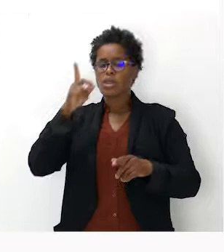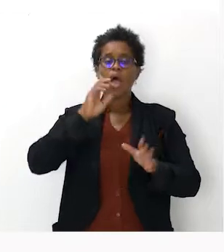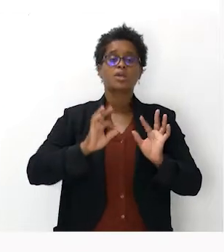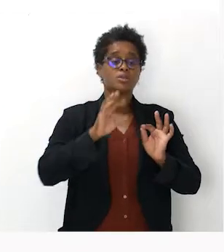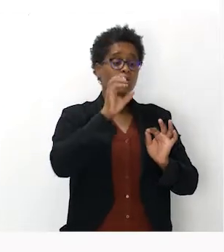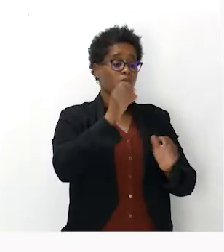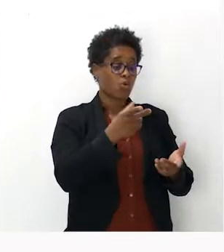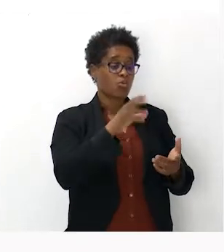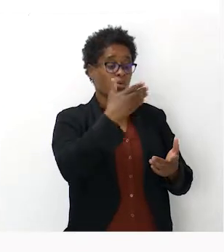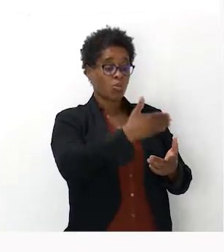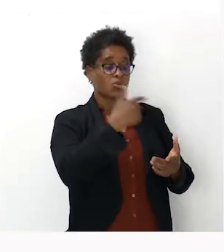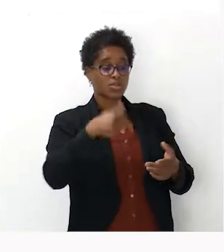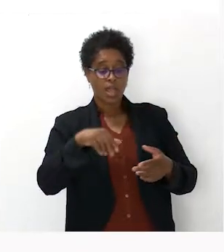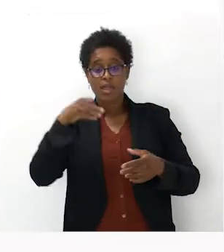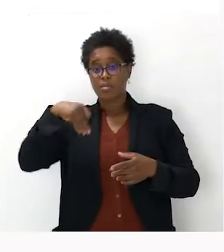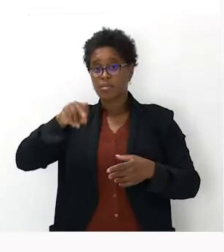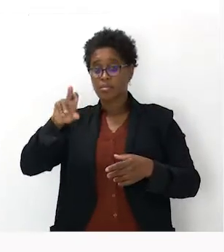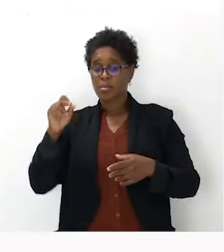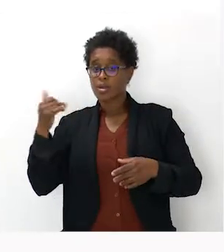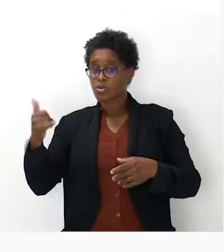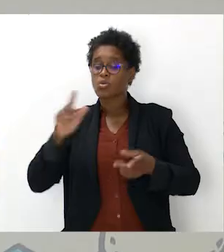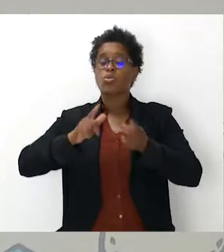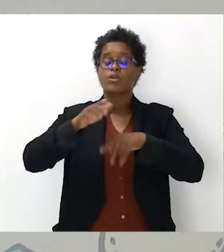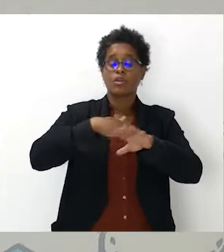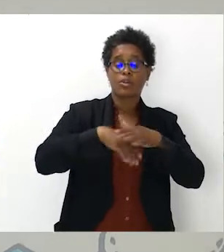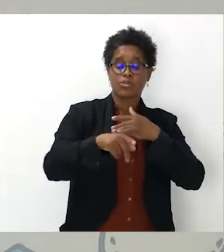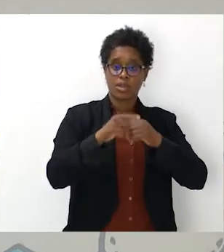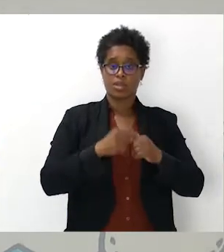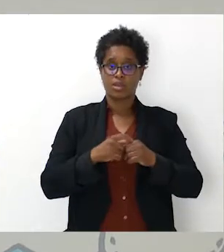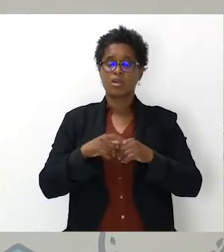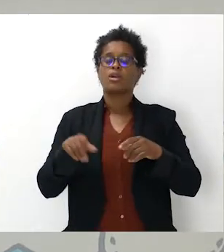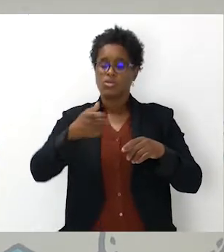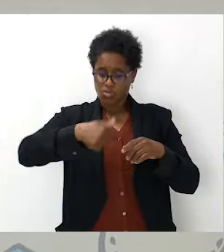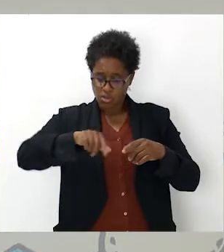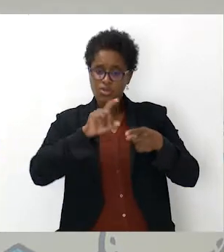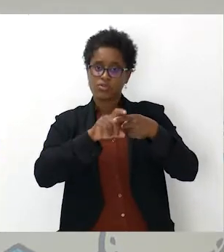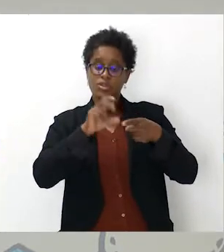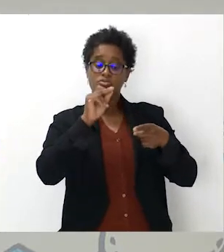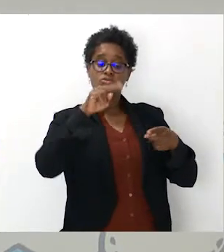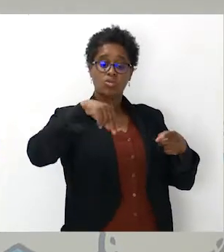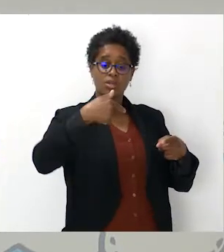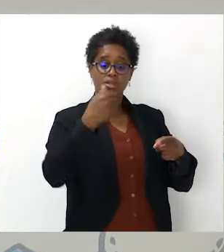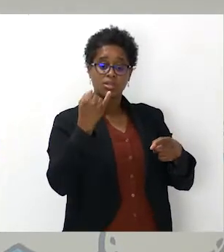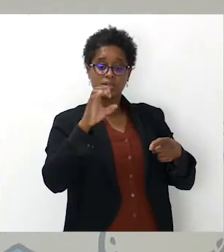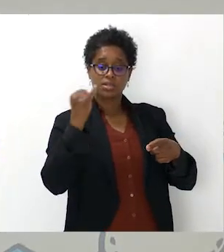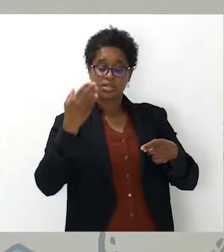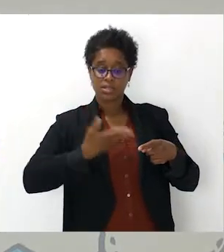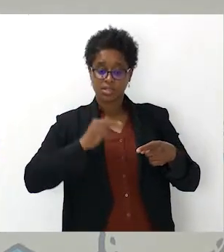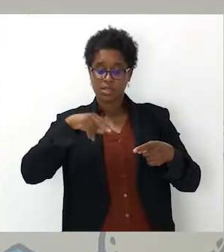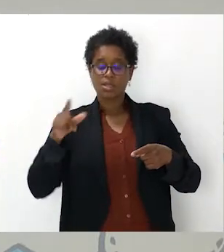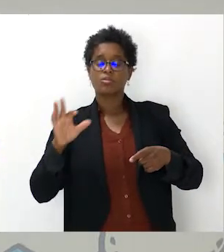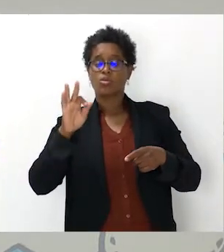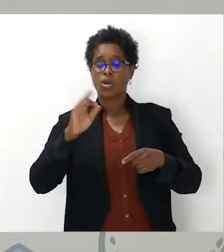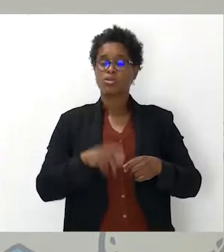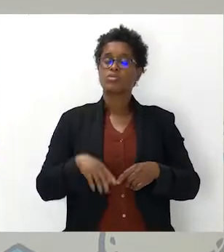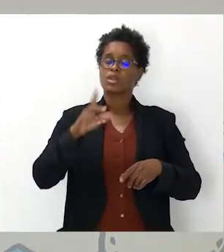como 1 está para 2. O que é que foi feito aqui? Dividimos o antecedente por 4 e